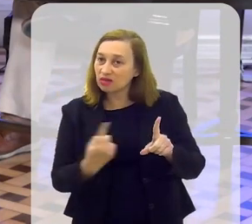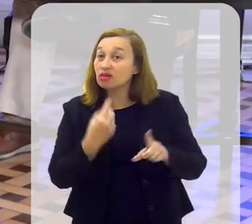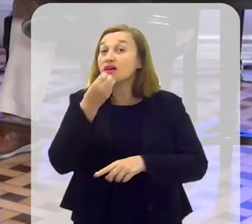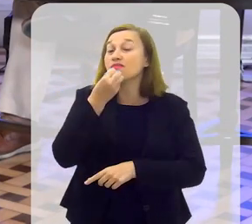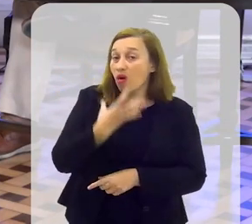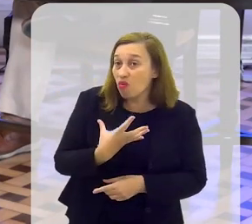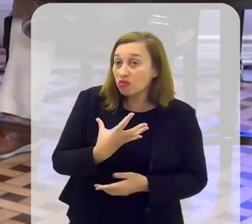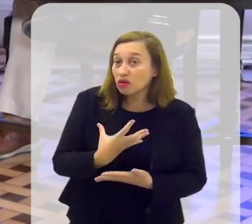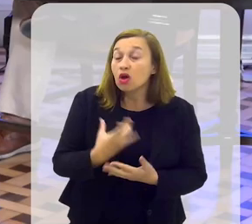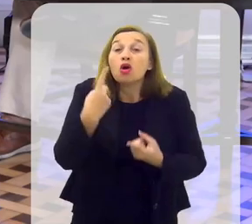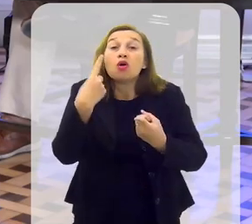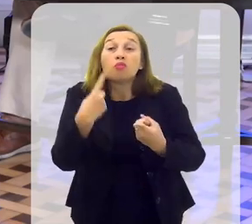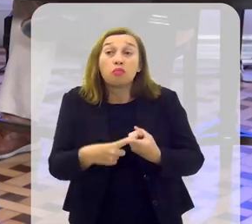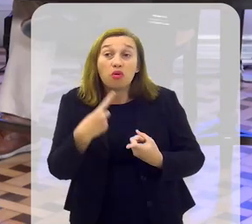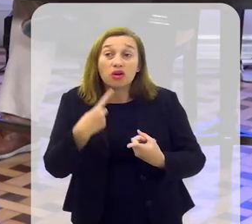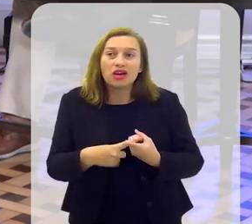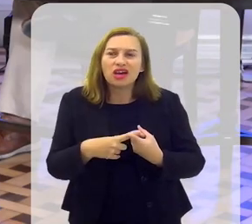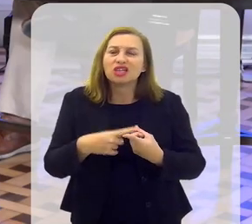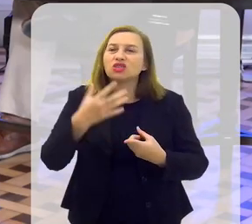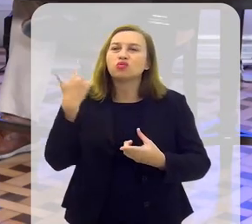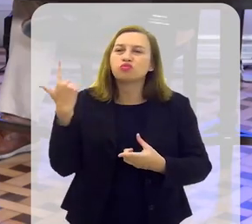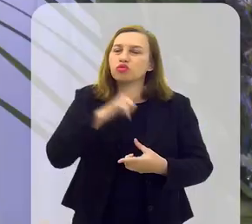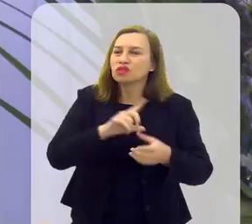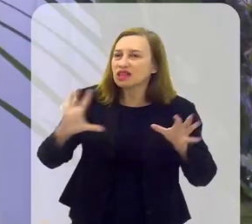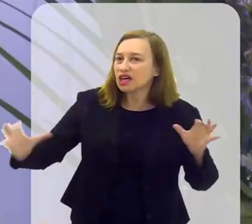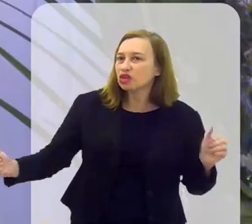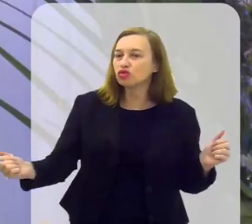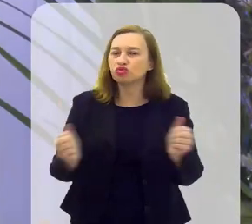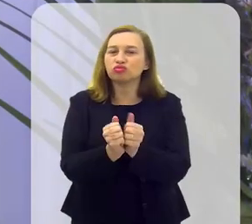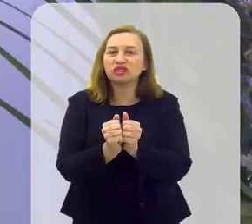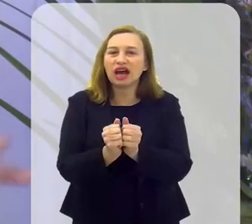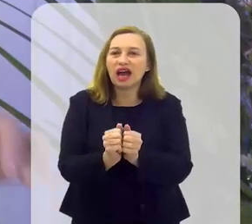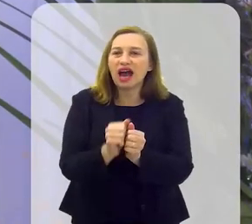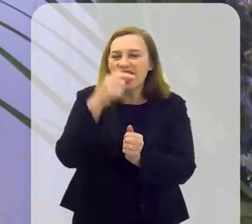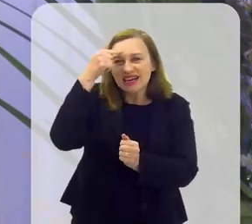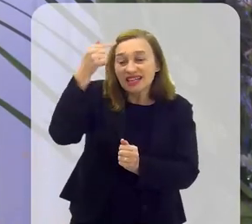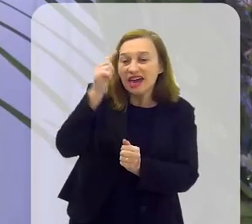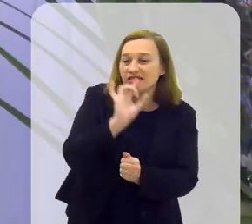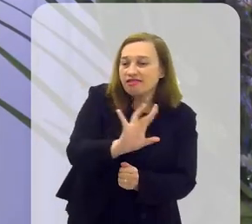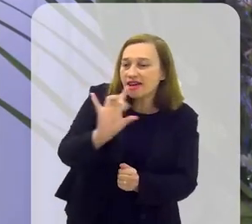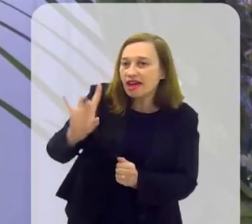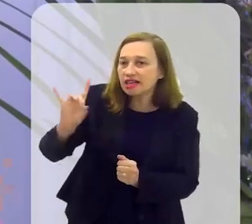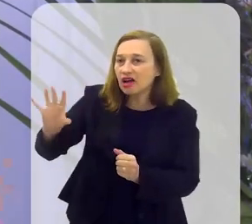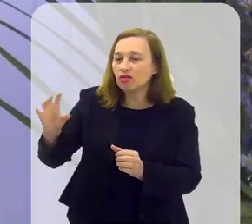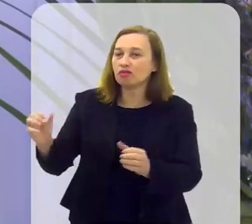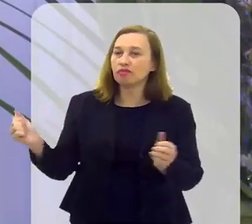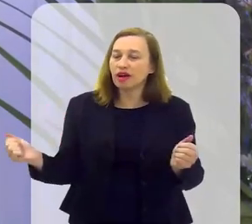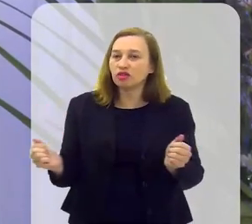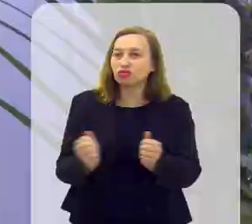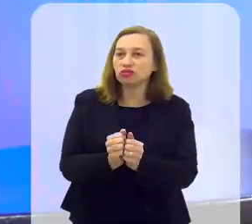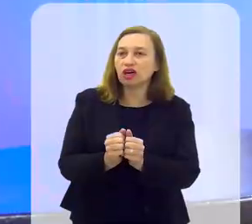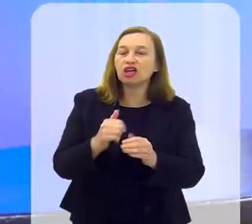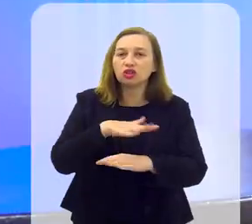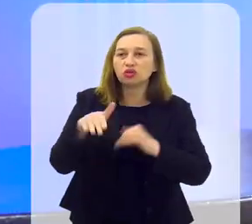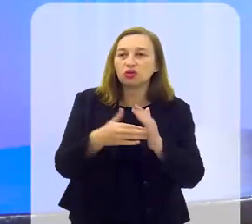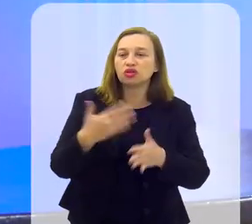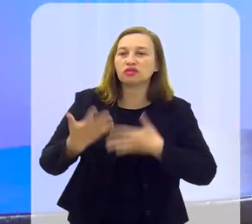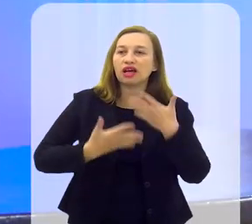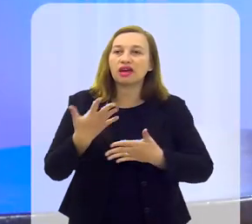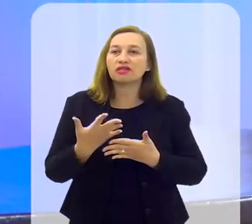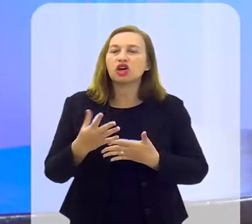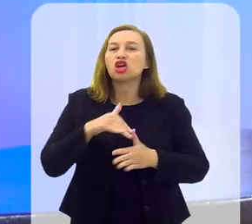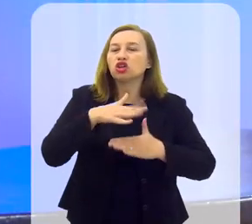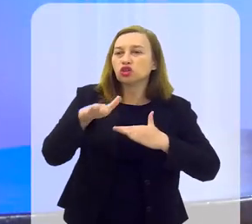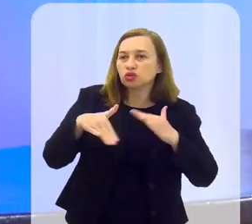é uma virtude porque a gente consegue juntar a ideia de cada um para formar uma coisa que agrada de todo mundo e todas as músicas